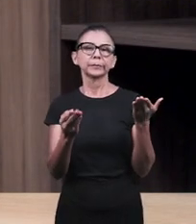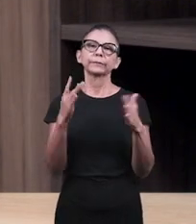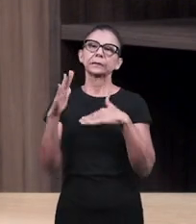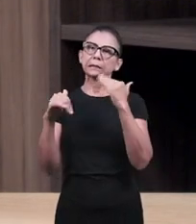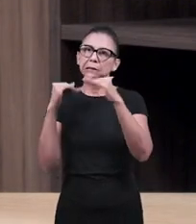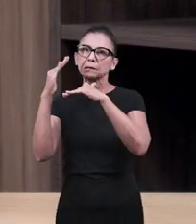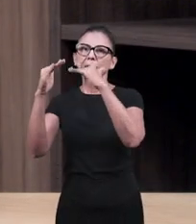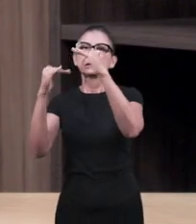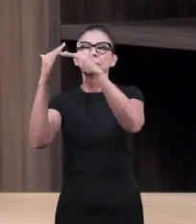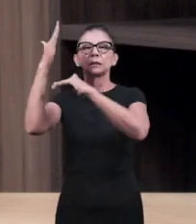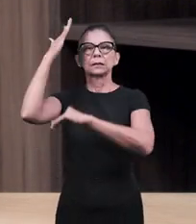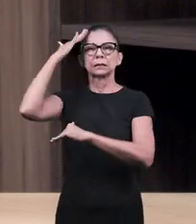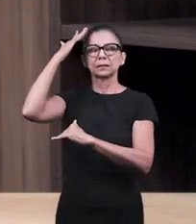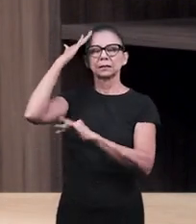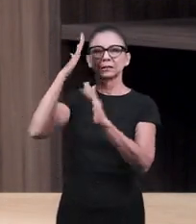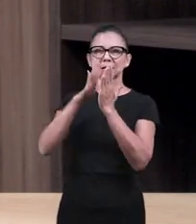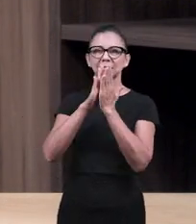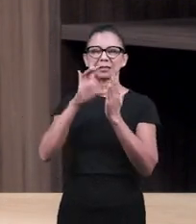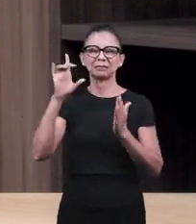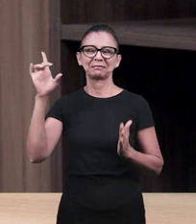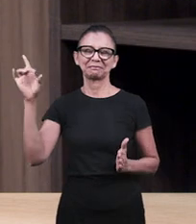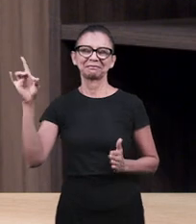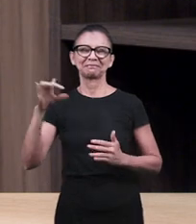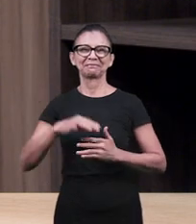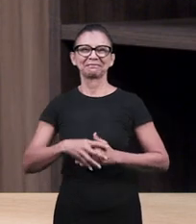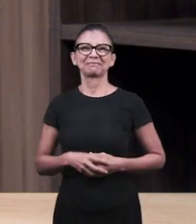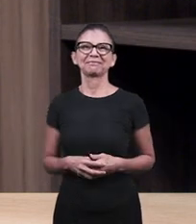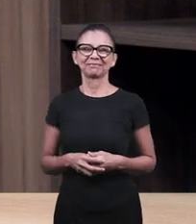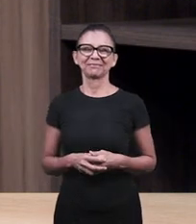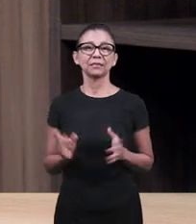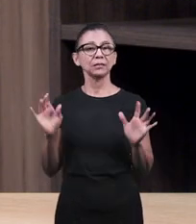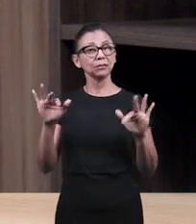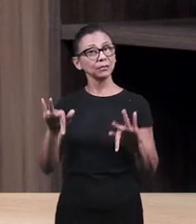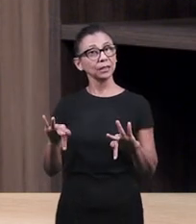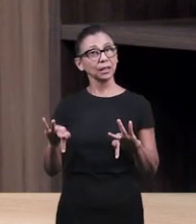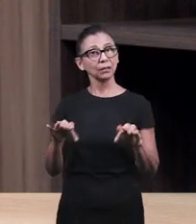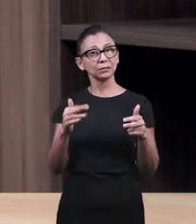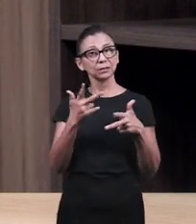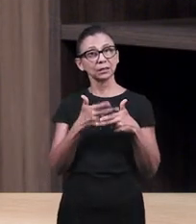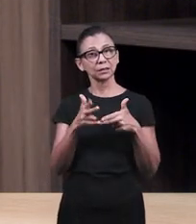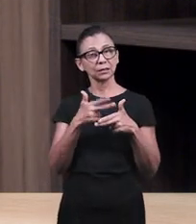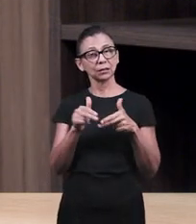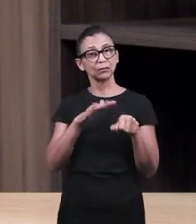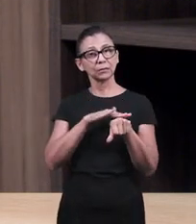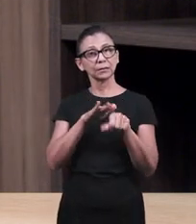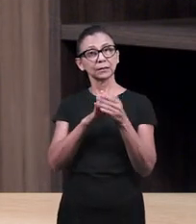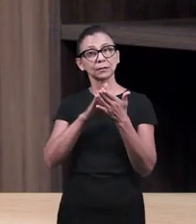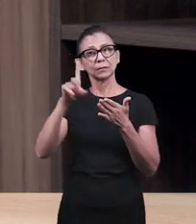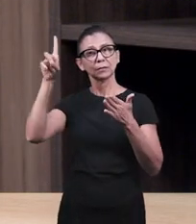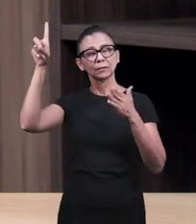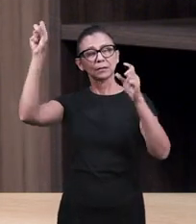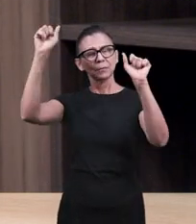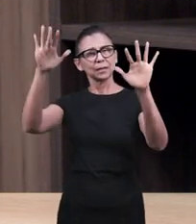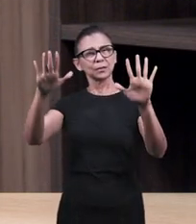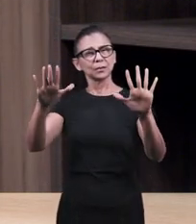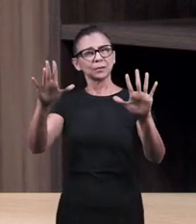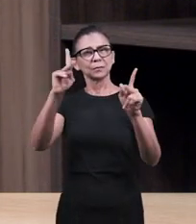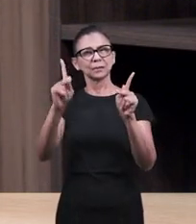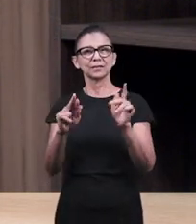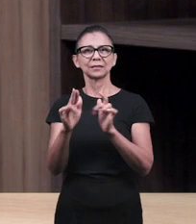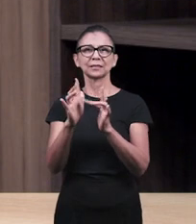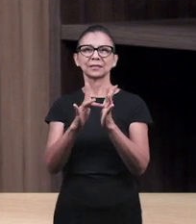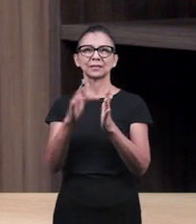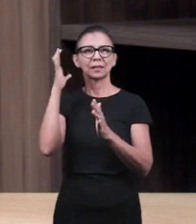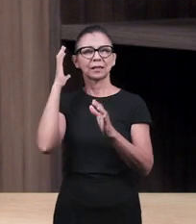para crescer mais no entendimento da palavra do Senhor Jesus. Nós estamos assim chegando ao final dessa edição do programa Conversas Bíblicas. Deus